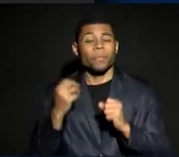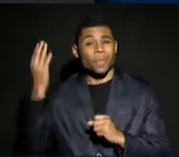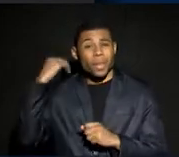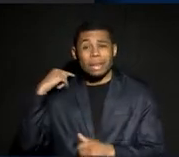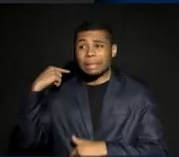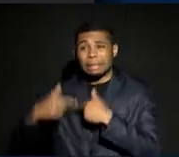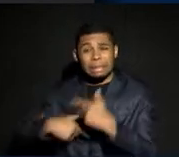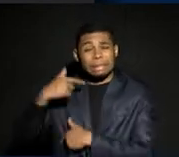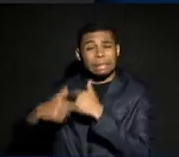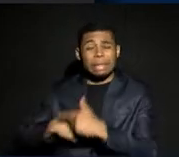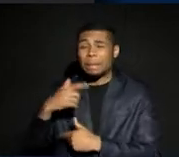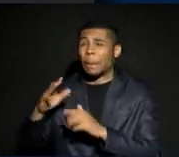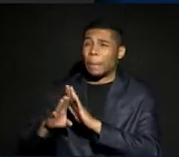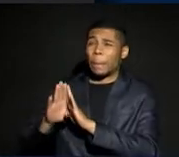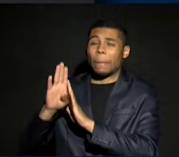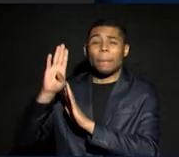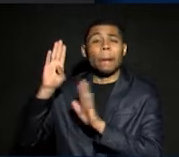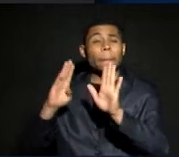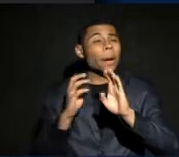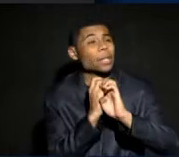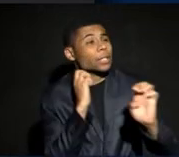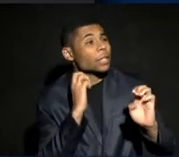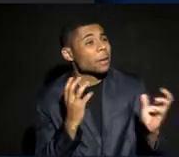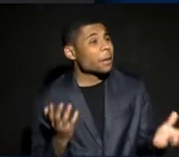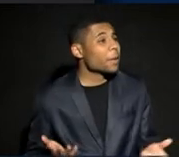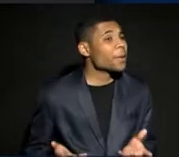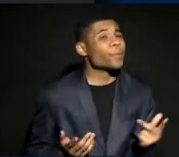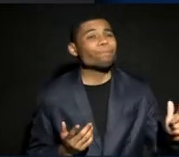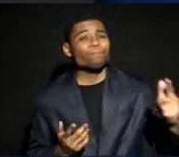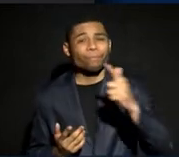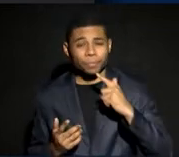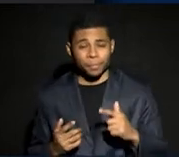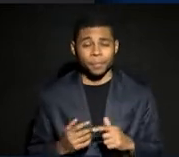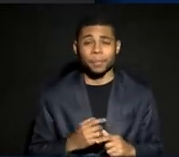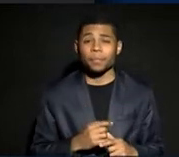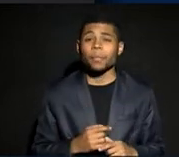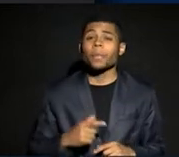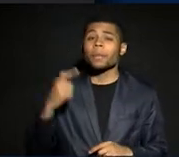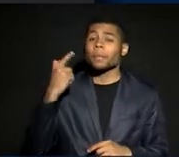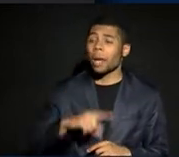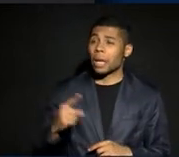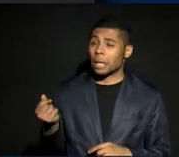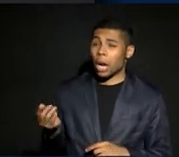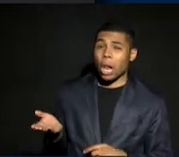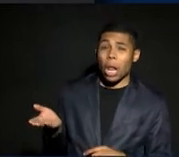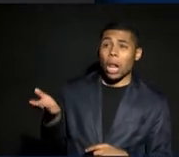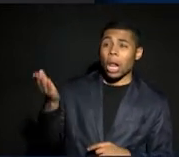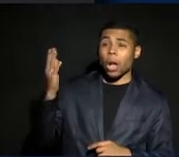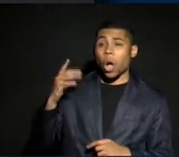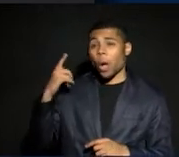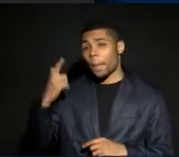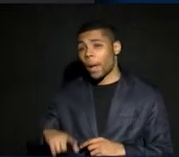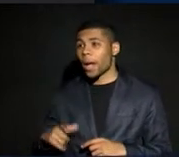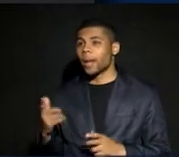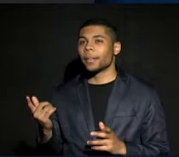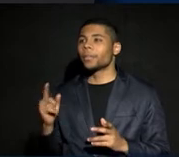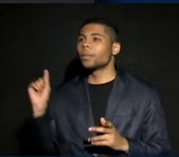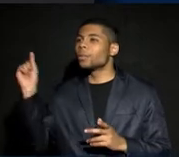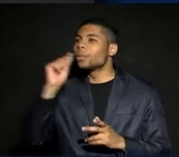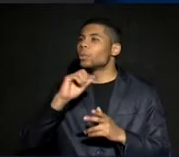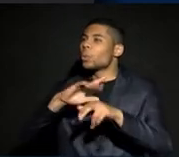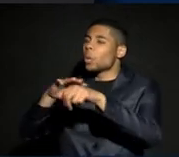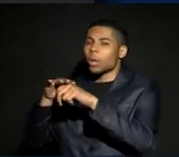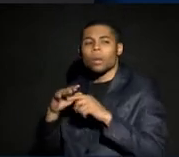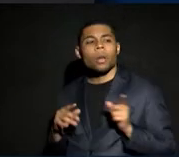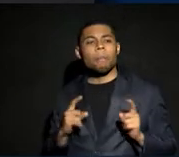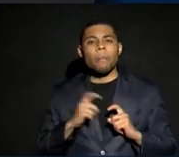não tinha engenheiro. A receita dos municípios começaram a crescer, não tinha médico que queria ir para o interior.